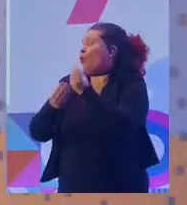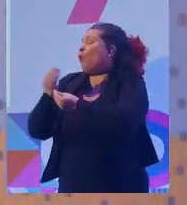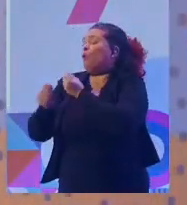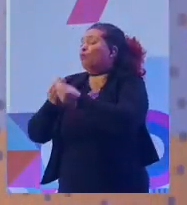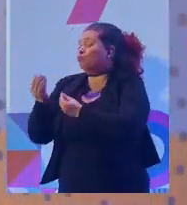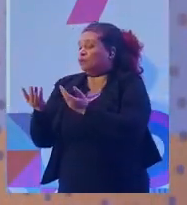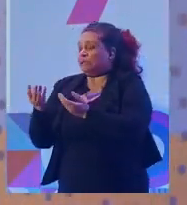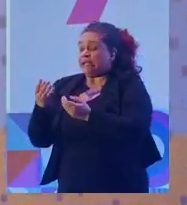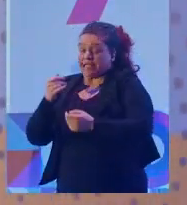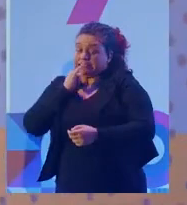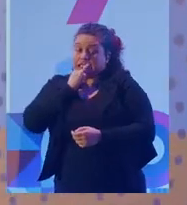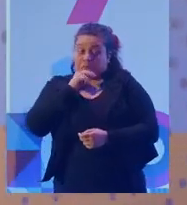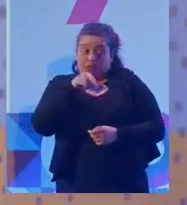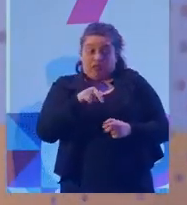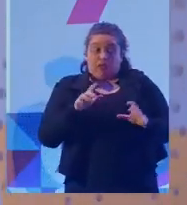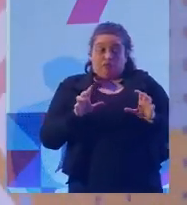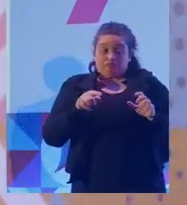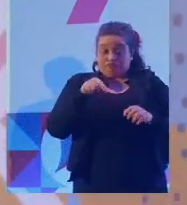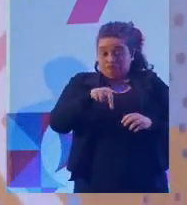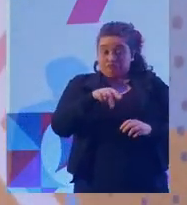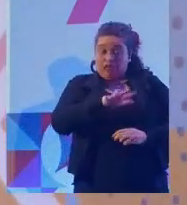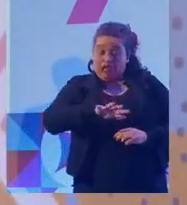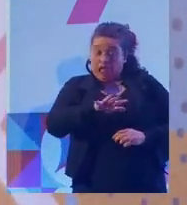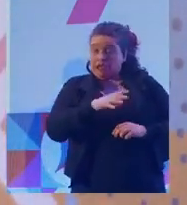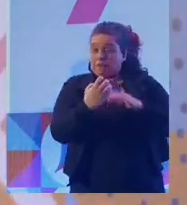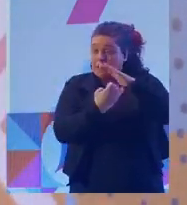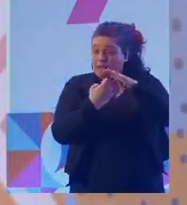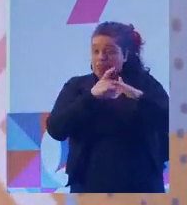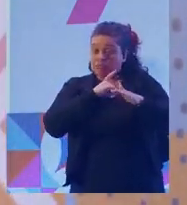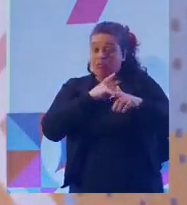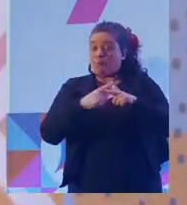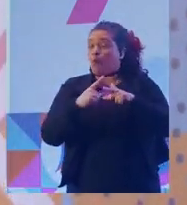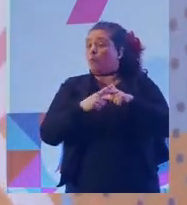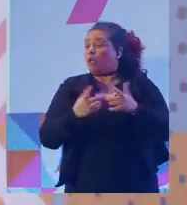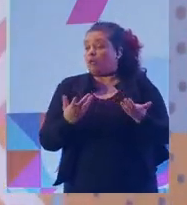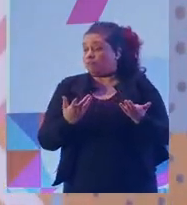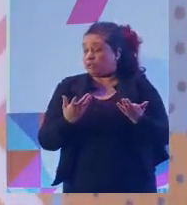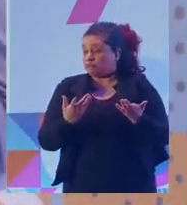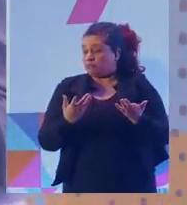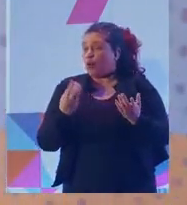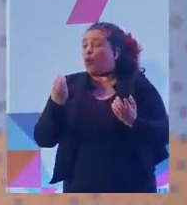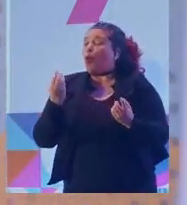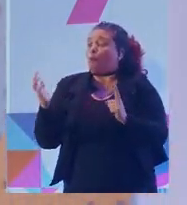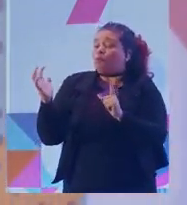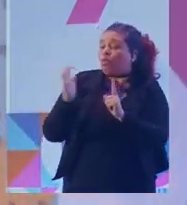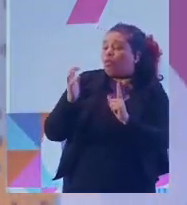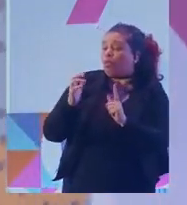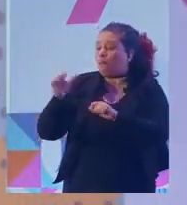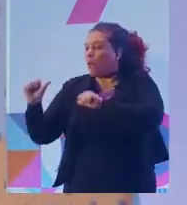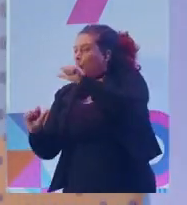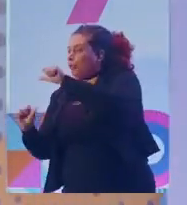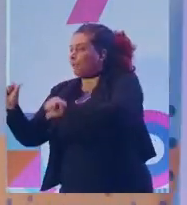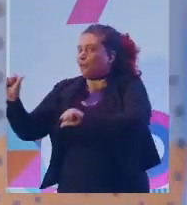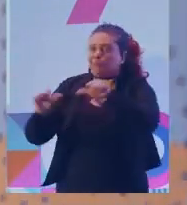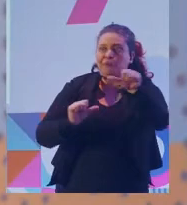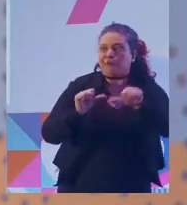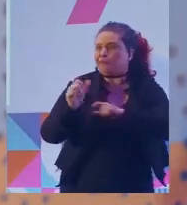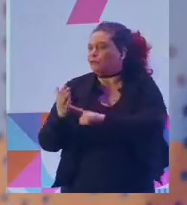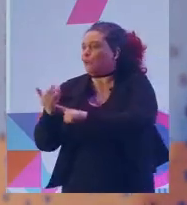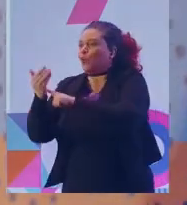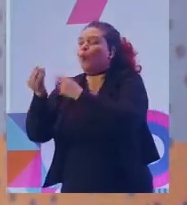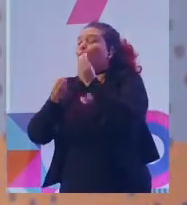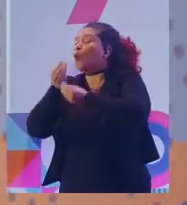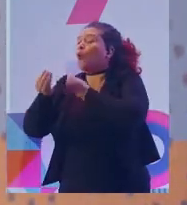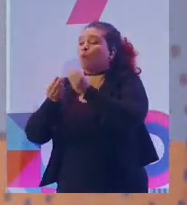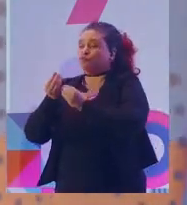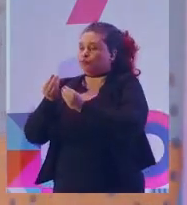tem um problema. Então, como tudo isso afeta e como que eu passo uma visão não só tecnológica,